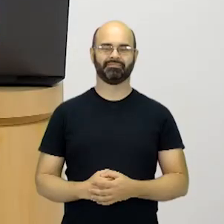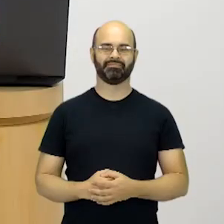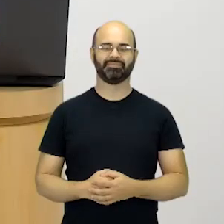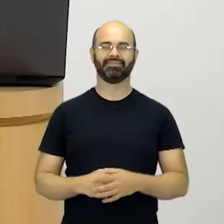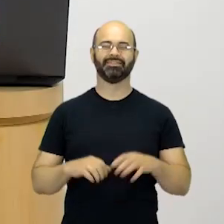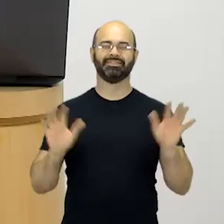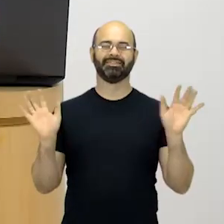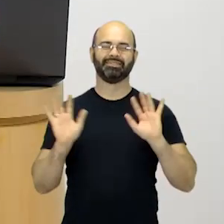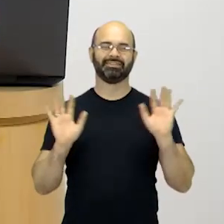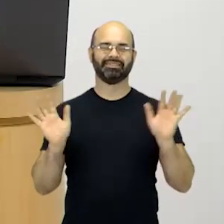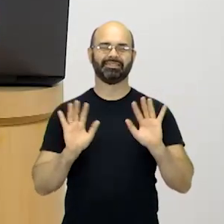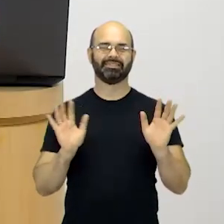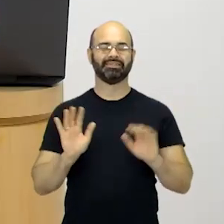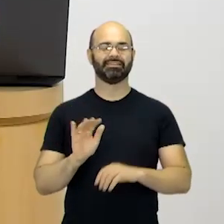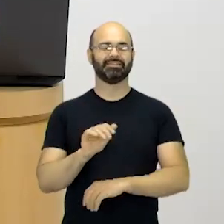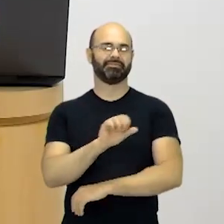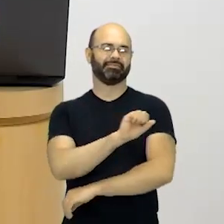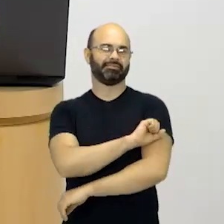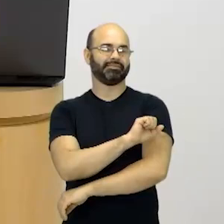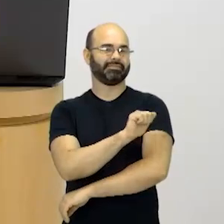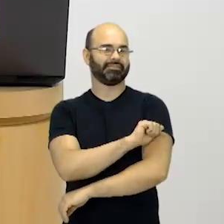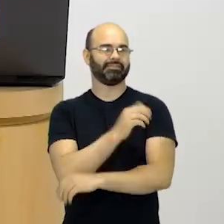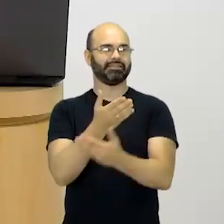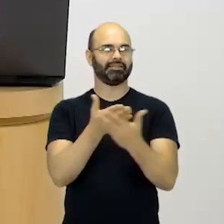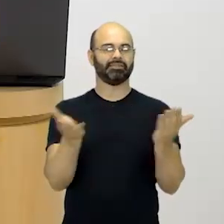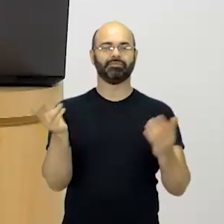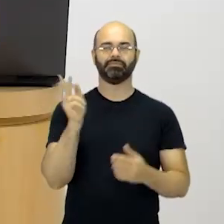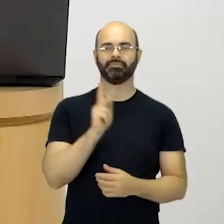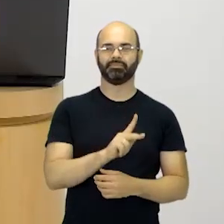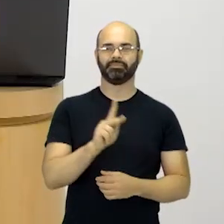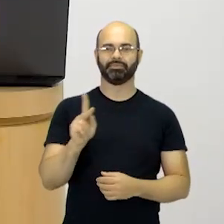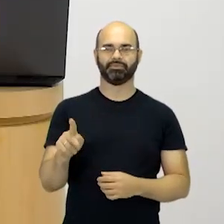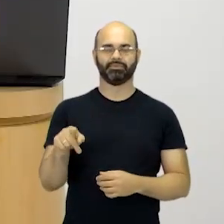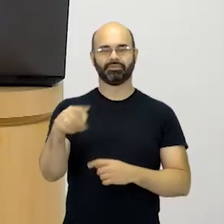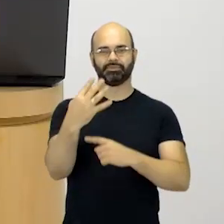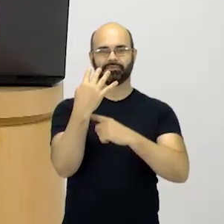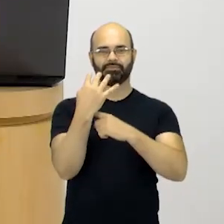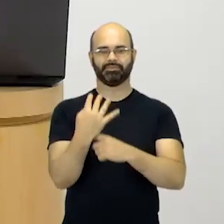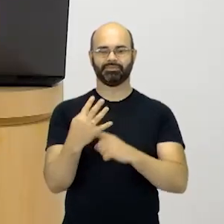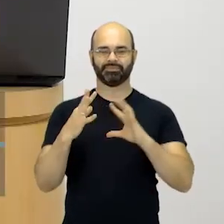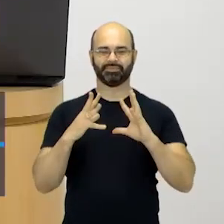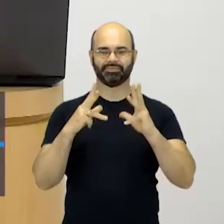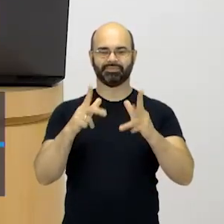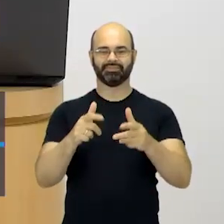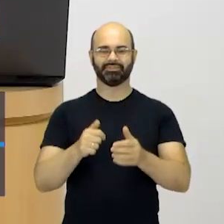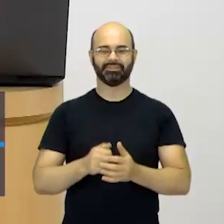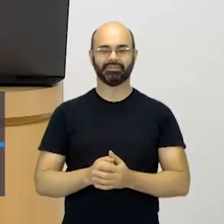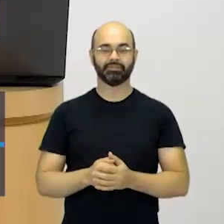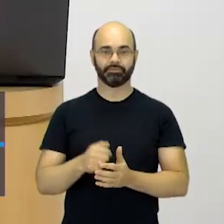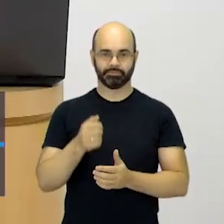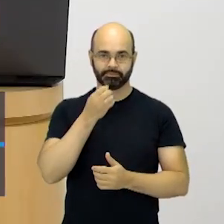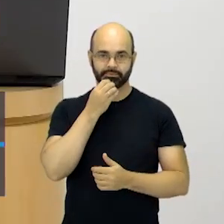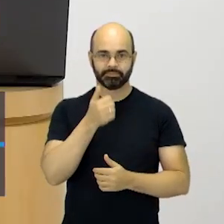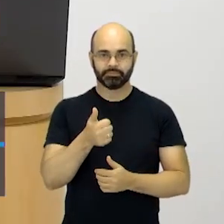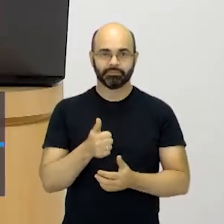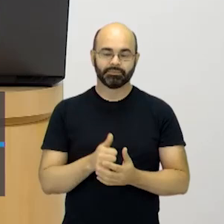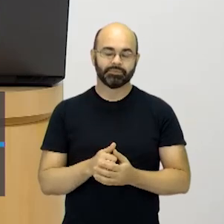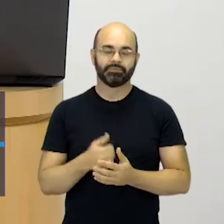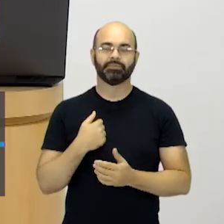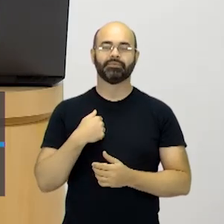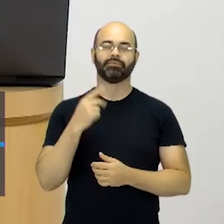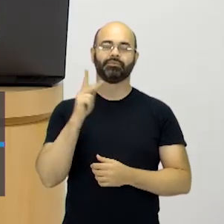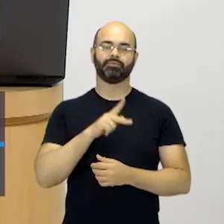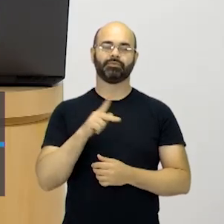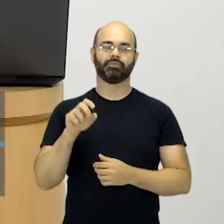Olá, estudantes do 8º ano, professores e todos que nos acompanham, tudo bem com vocês? Eu sou a professora Silene Félix